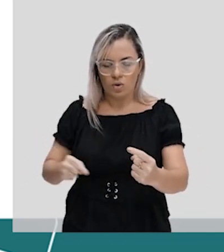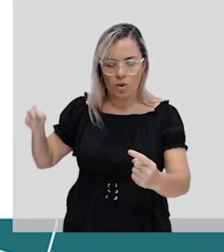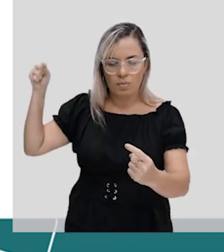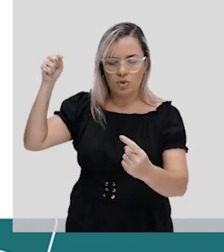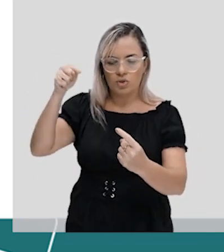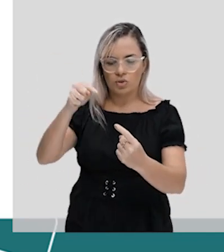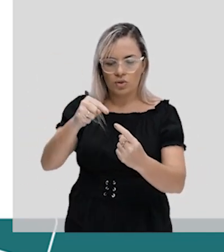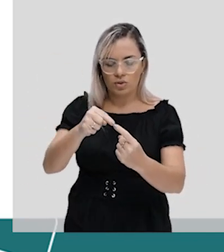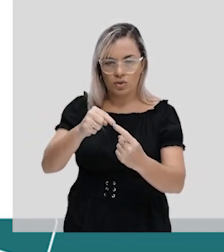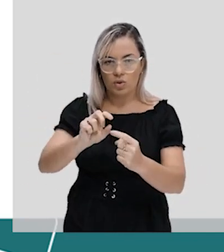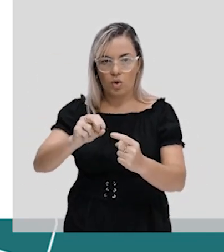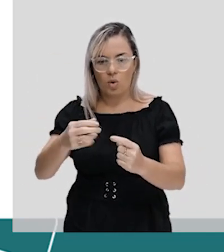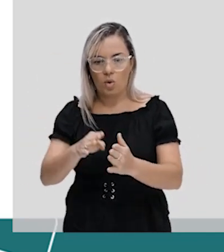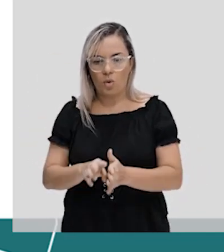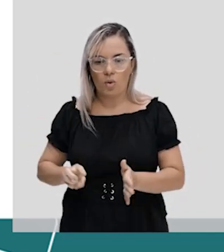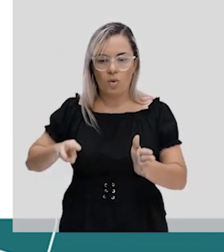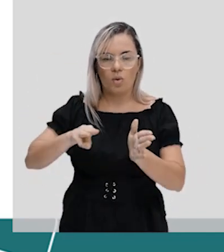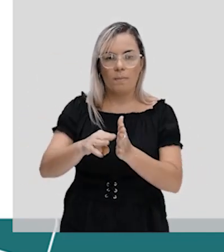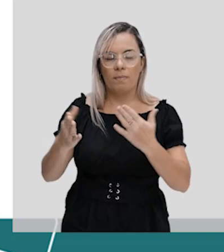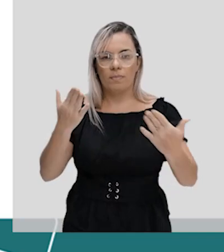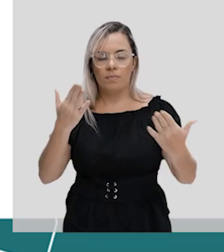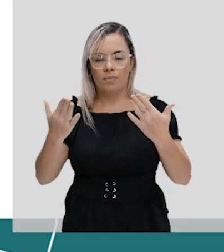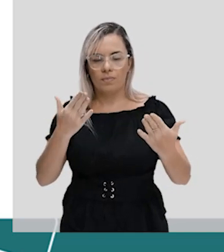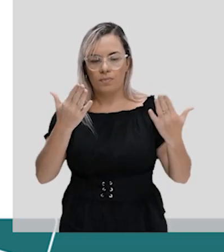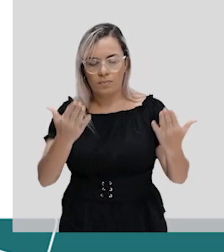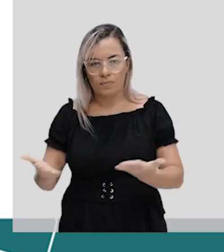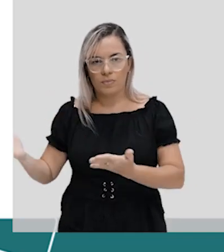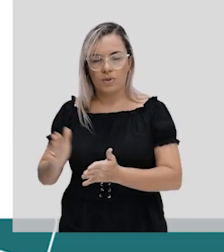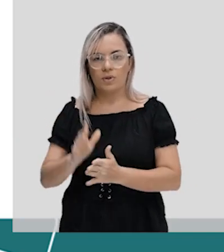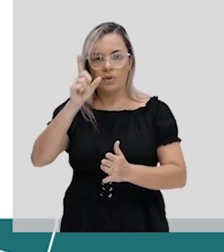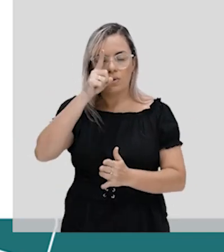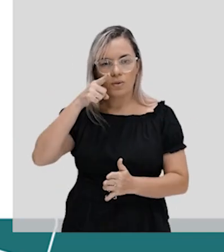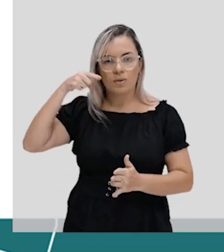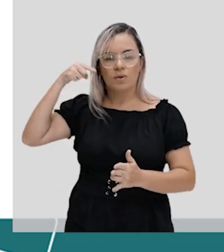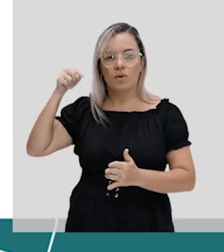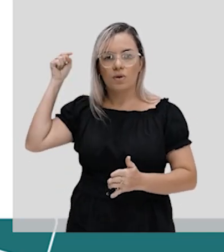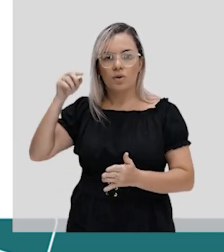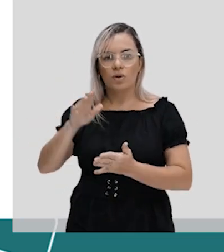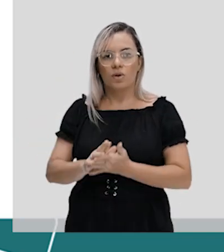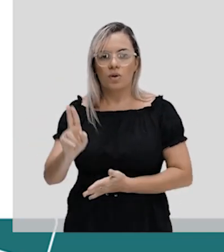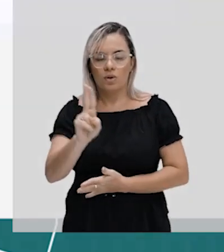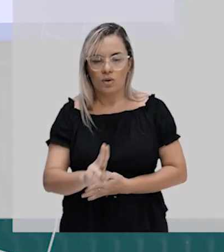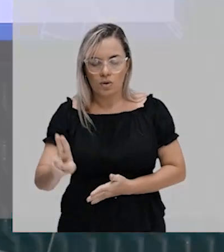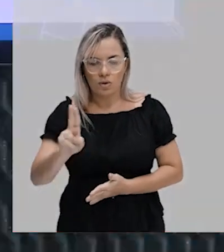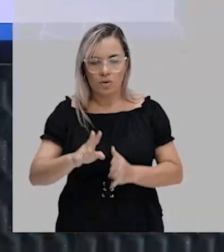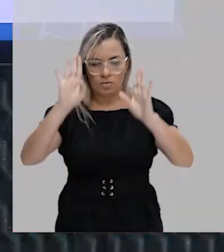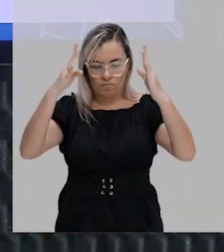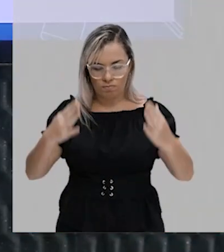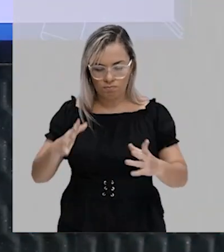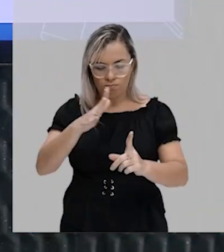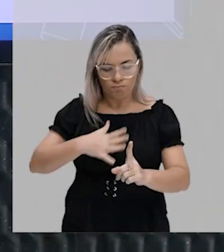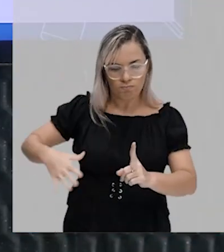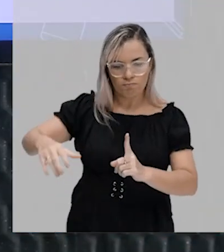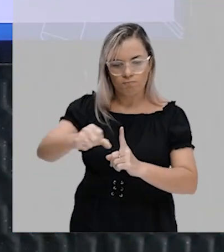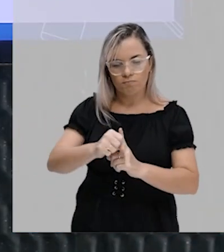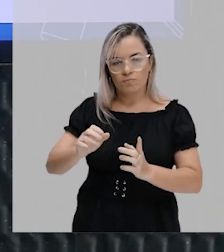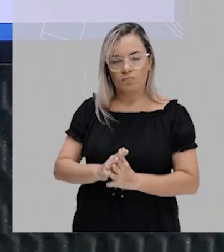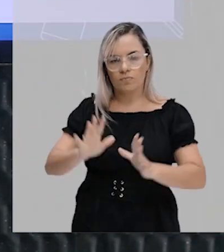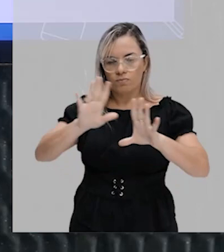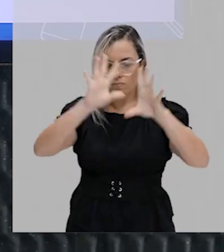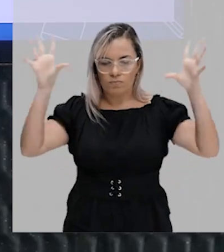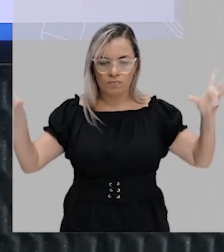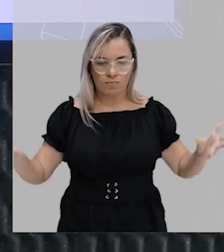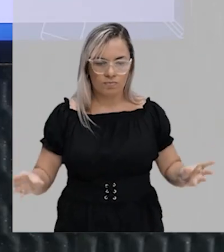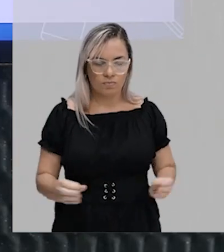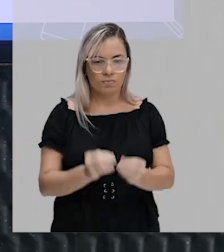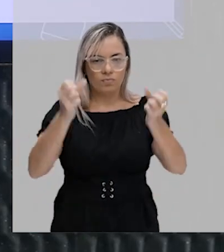funcionalismo ou método comparativo, que é o método que Durkheim utiliza nas suas análises sociológicas. E para fechar, eu